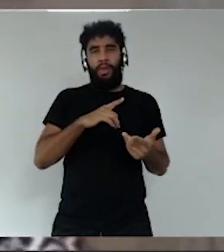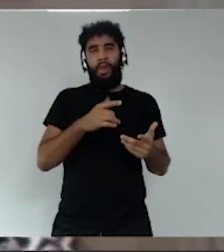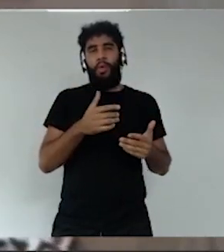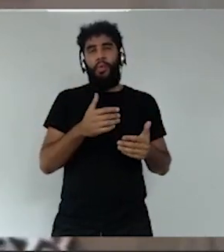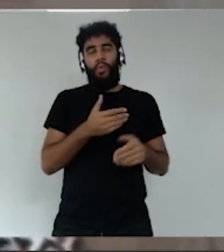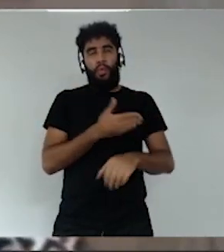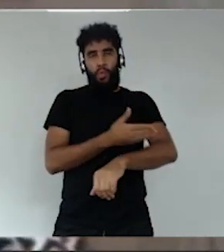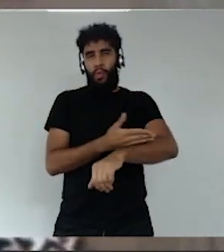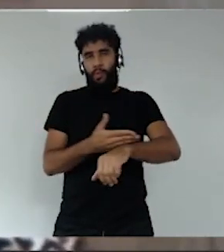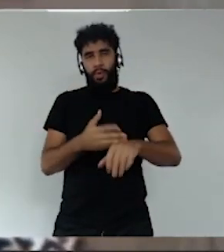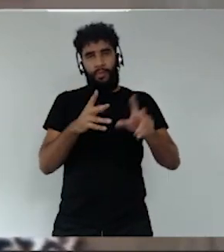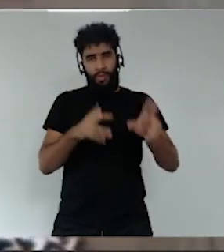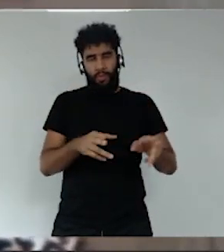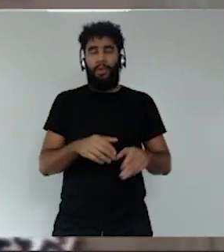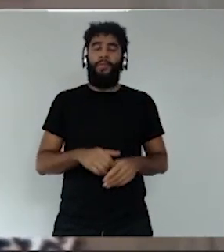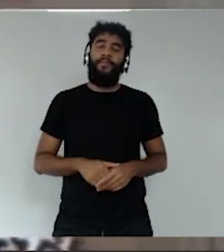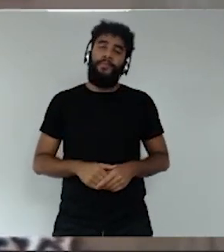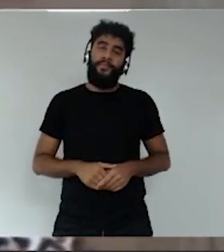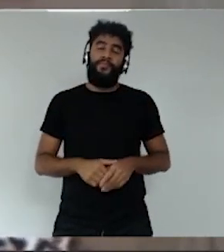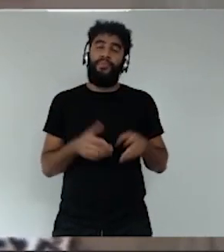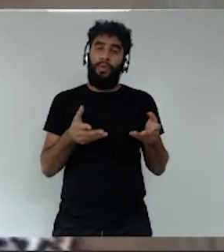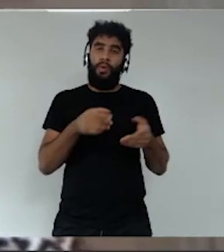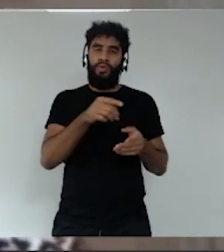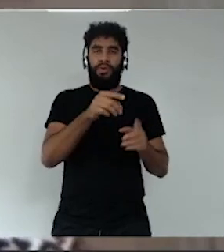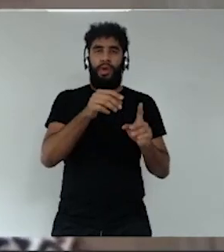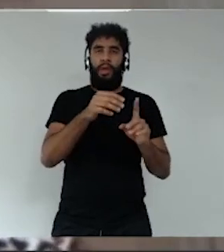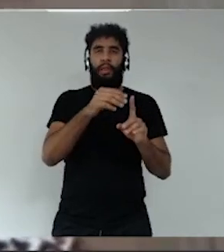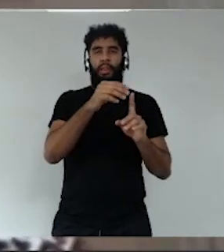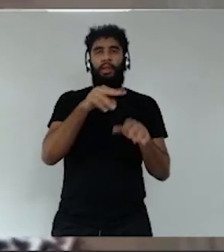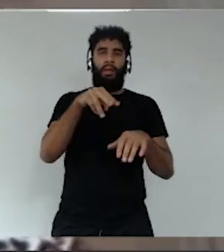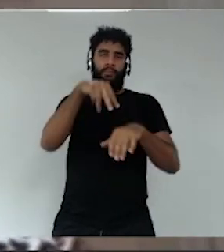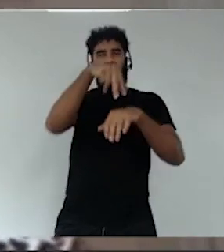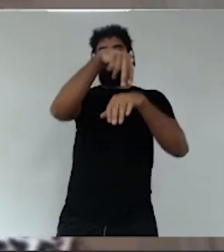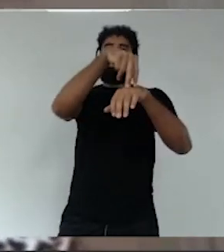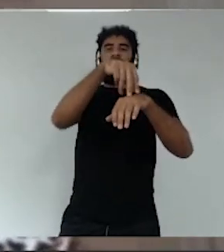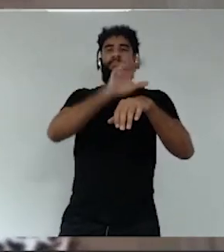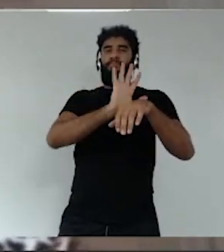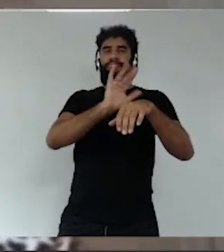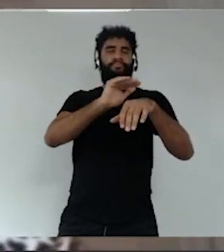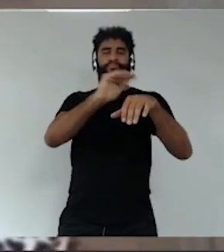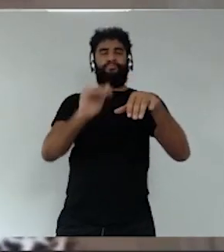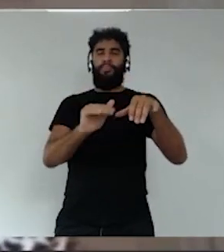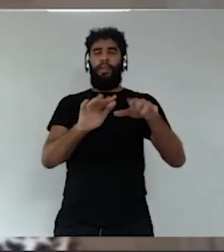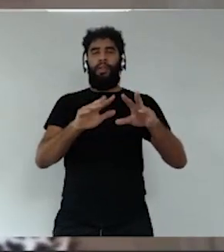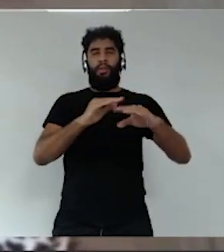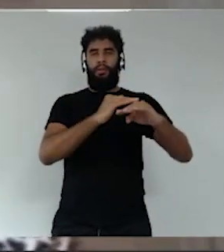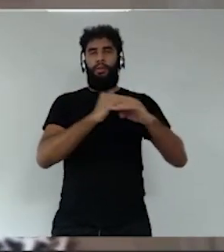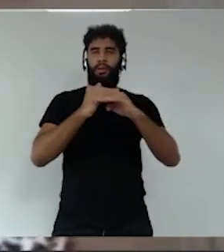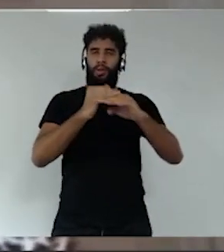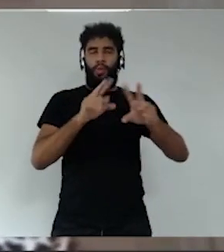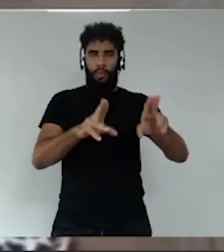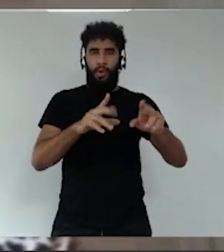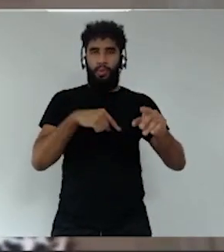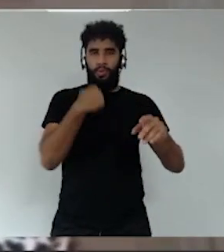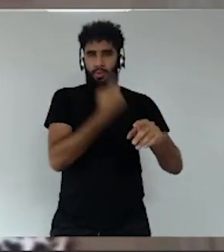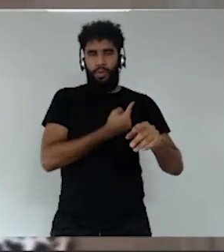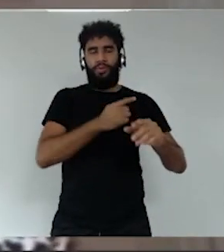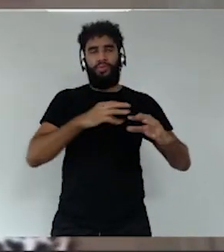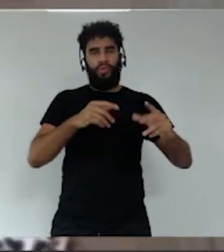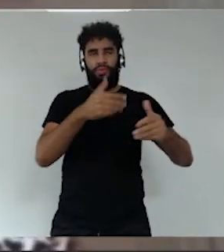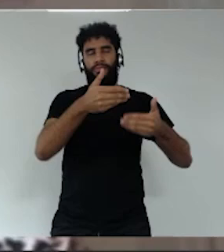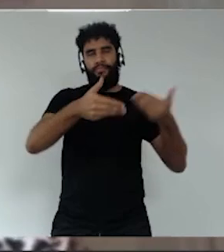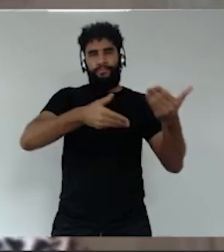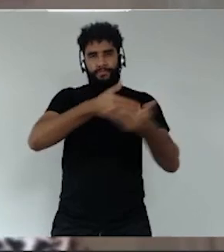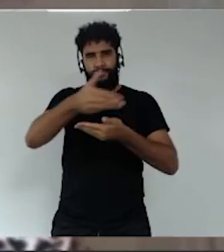tal, mas hoje o juiz, ele precisa sair desse pedestal e todos nós precisamos agir em cooperação, em colaboração,